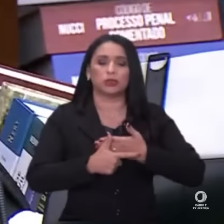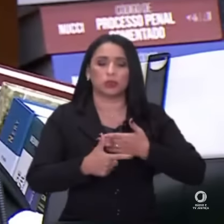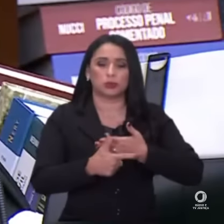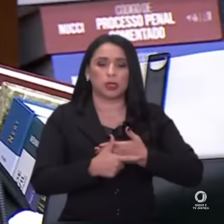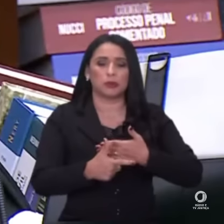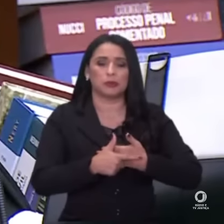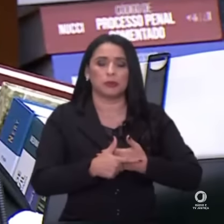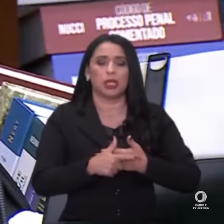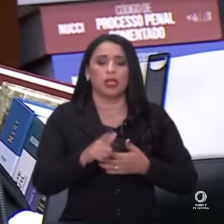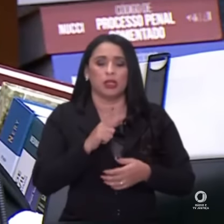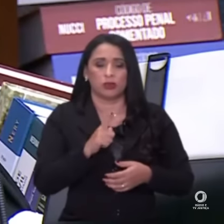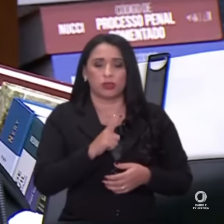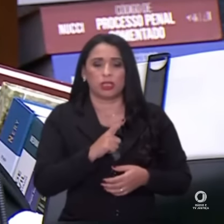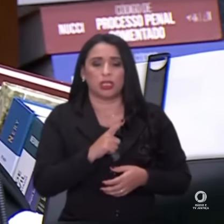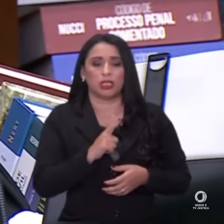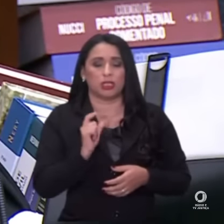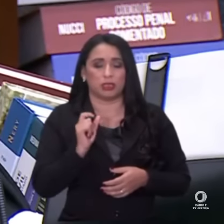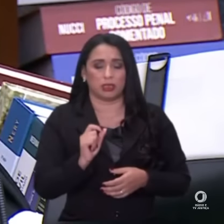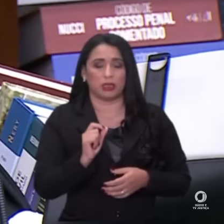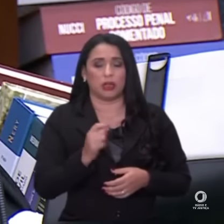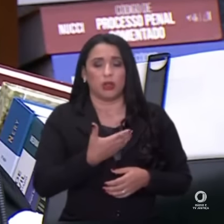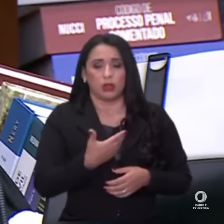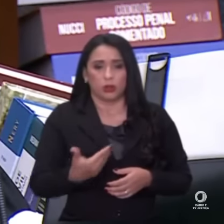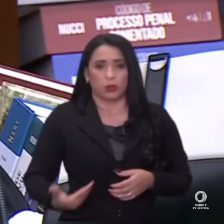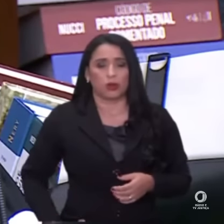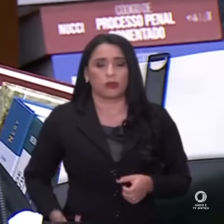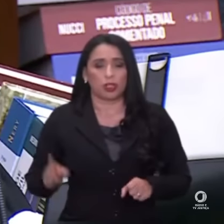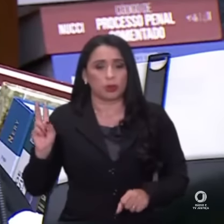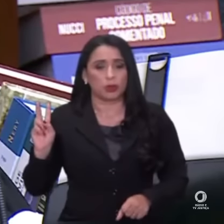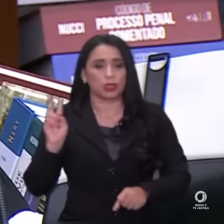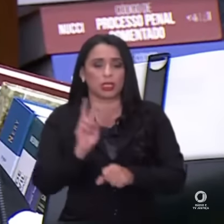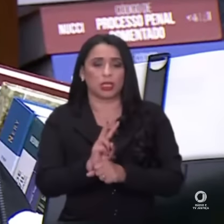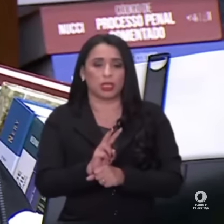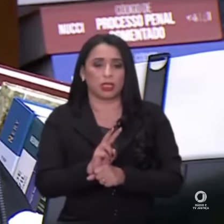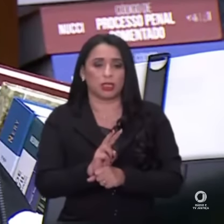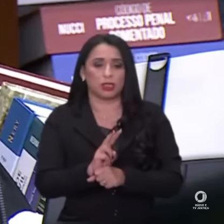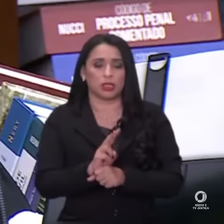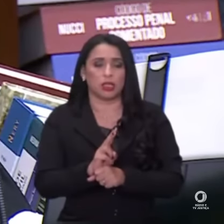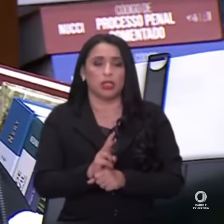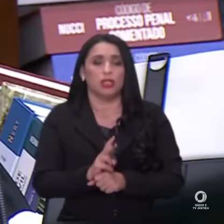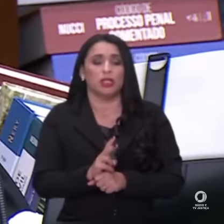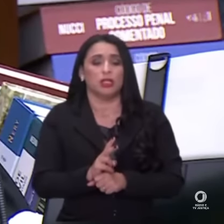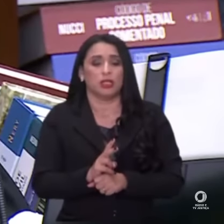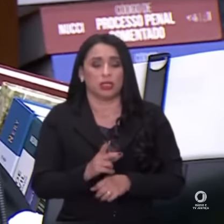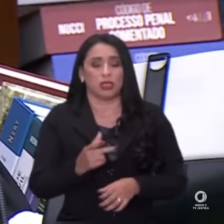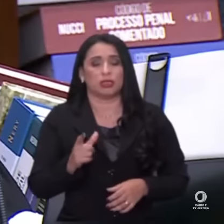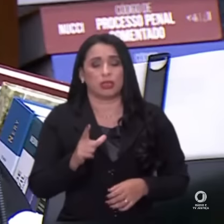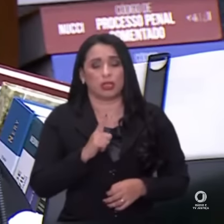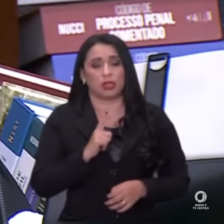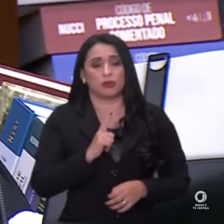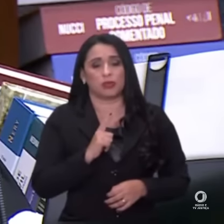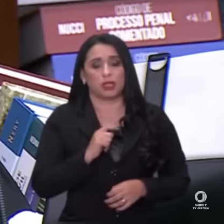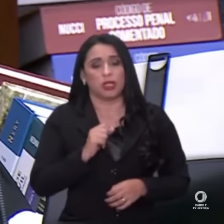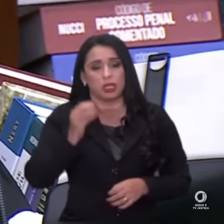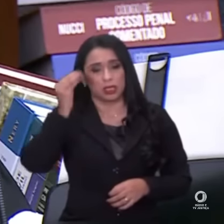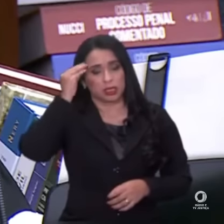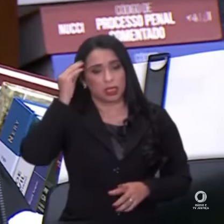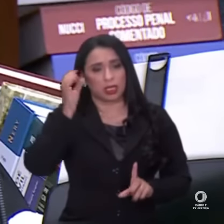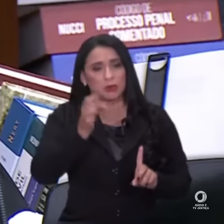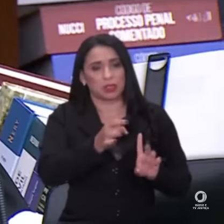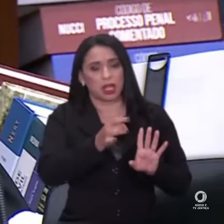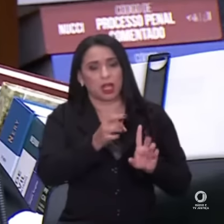meios eficazes dessa proteção. E assim, por exemplo, mais ultimamente, nós consideramos a homofobia e a